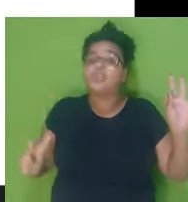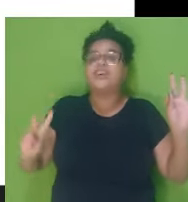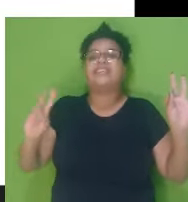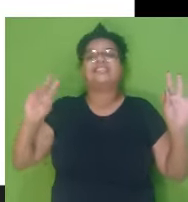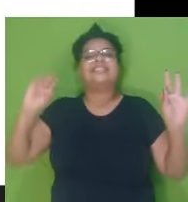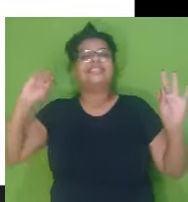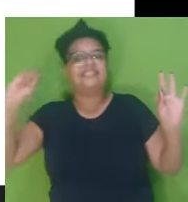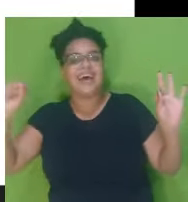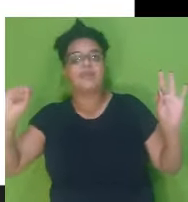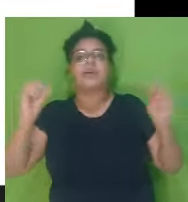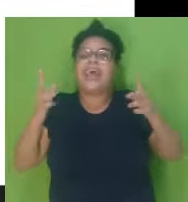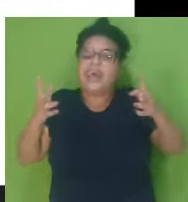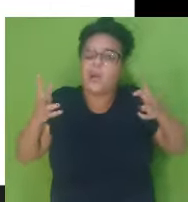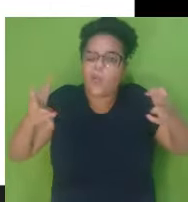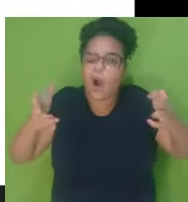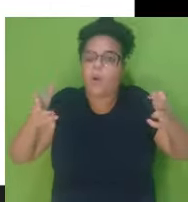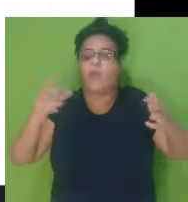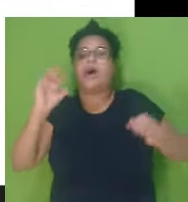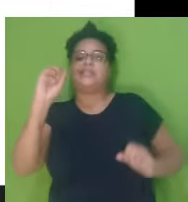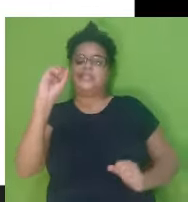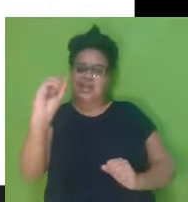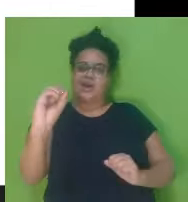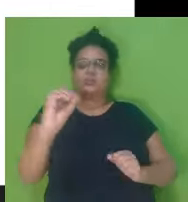zero, que é zero.